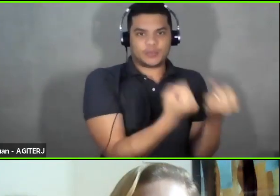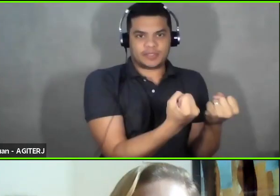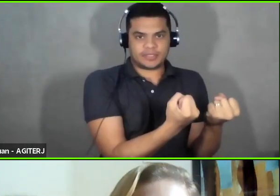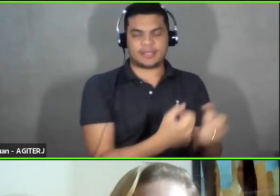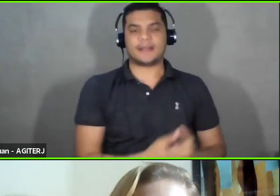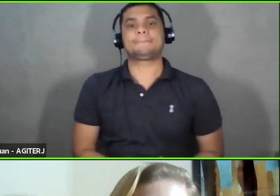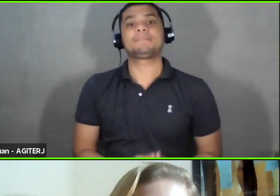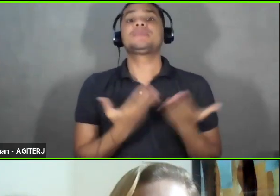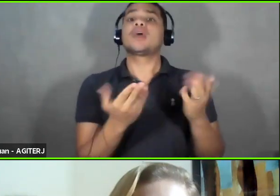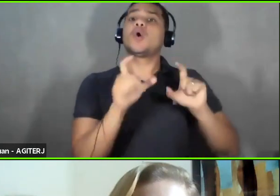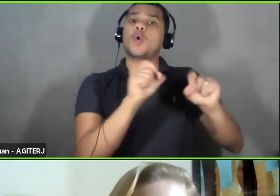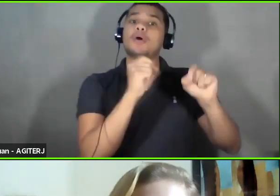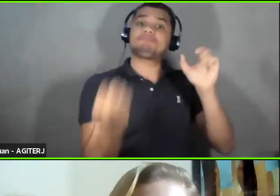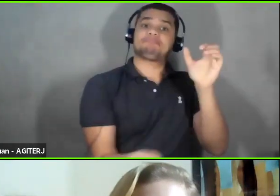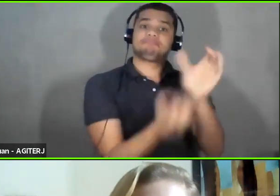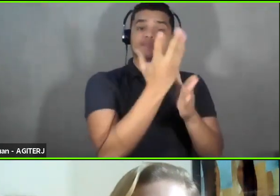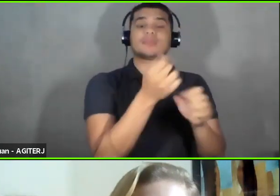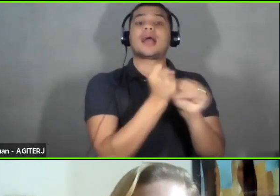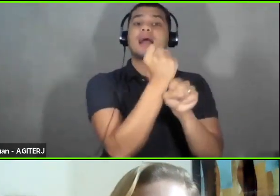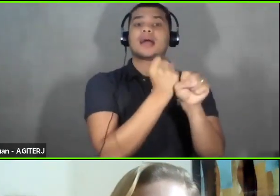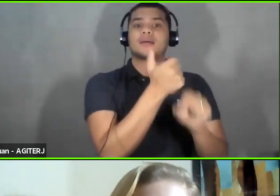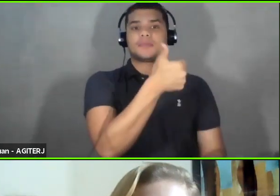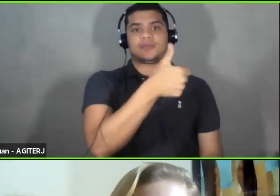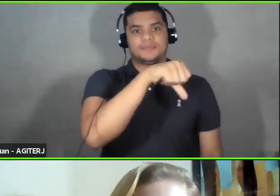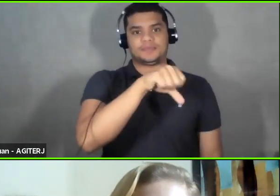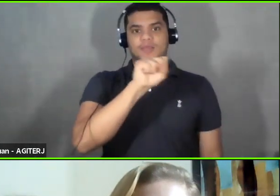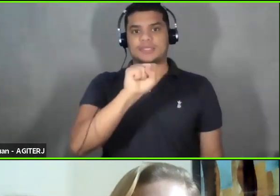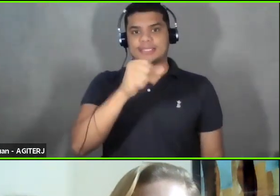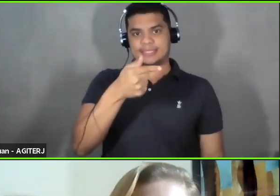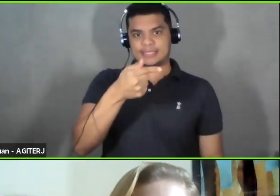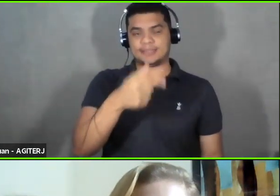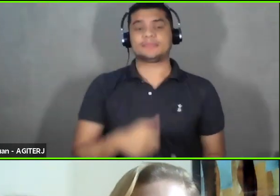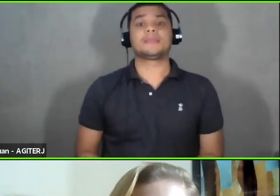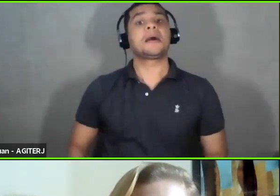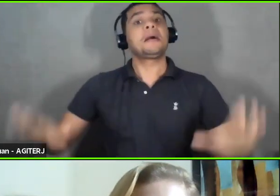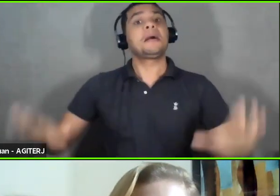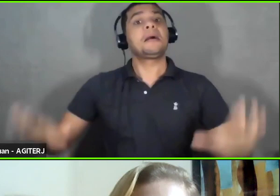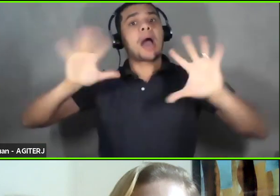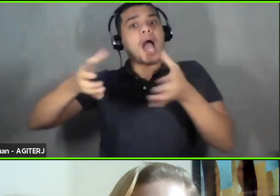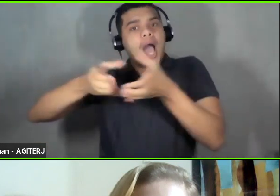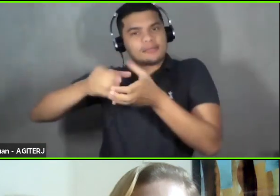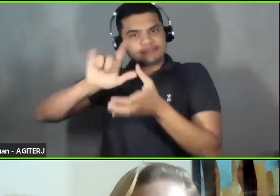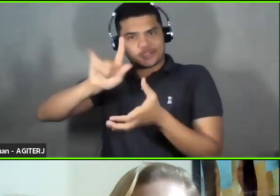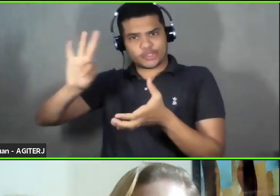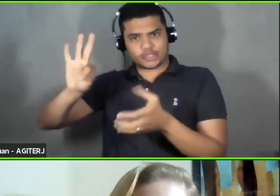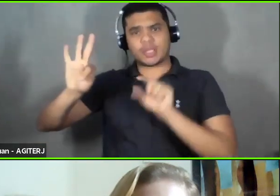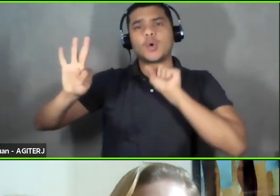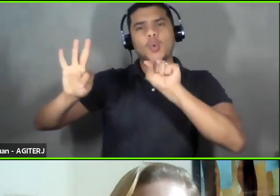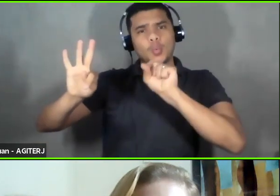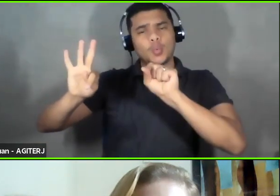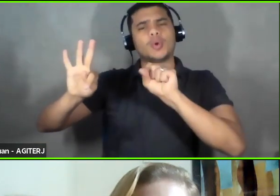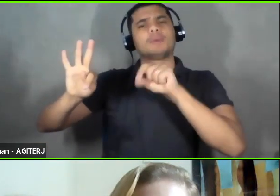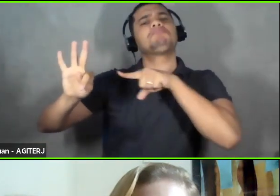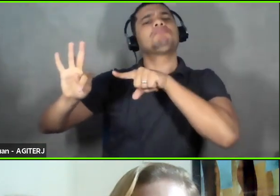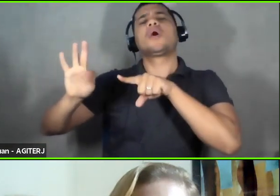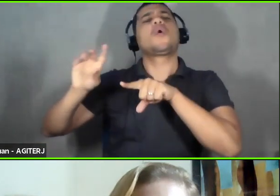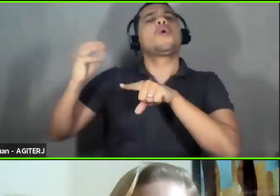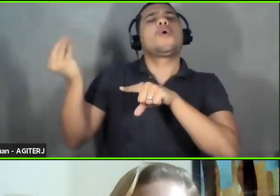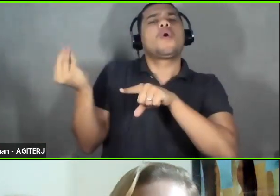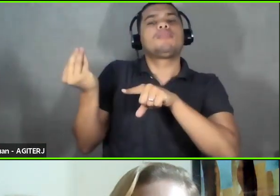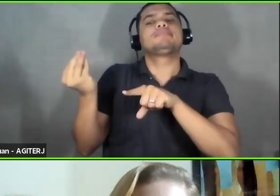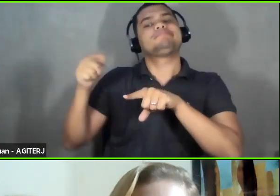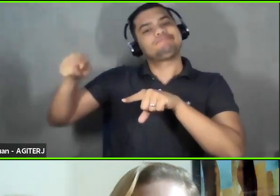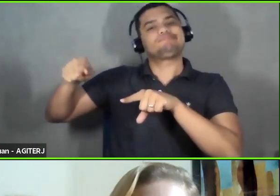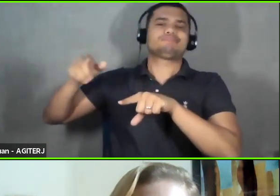foi criado, em 1987. Só que os grupos de trabalho, ou GTs, são